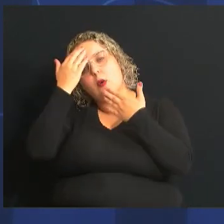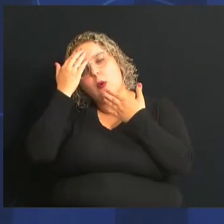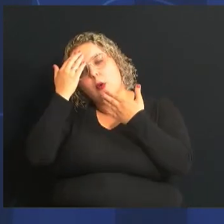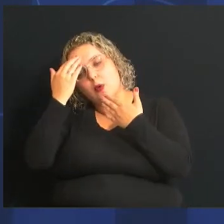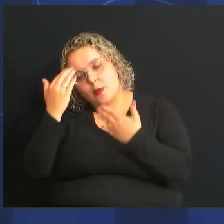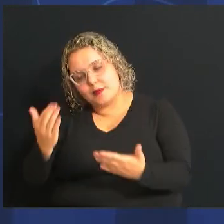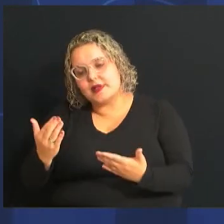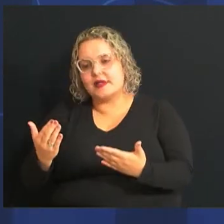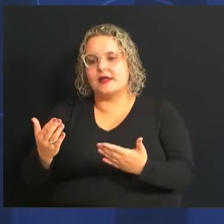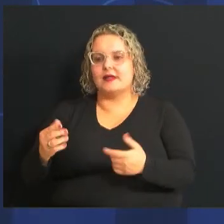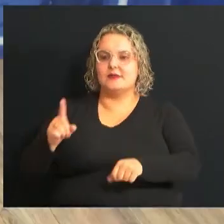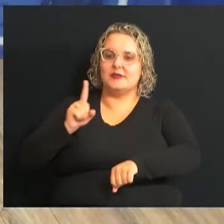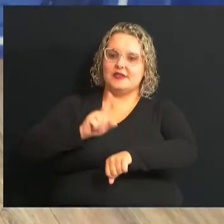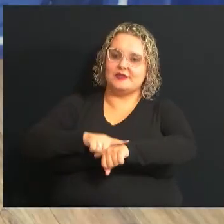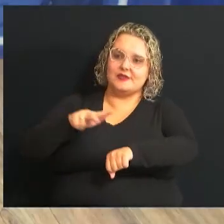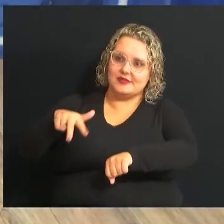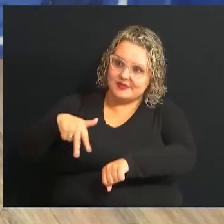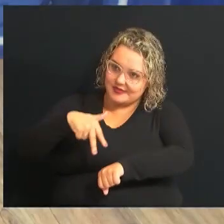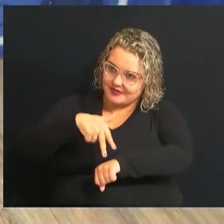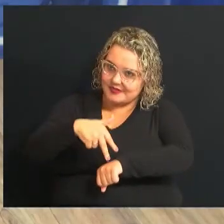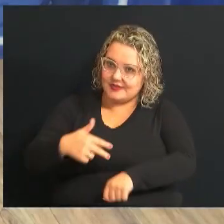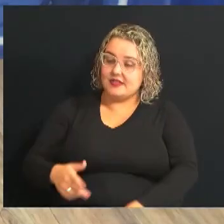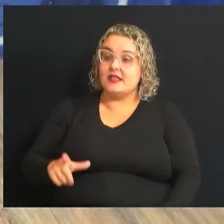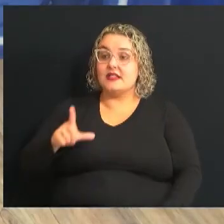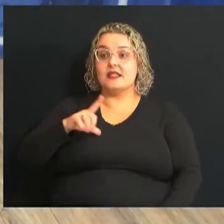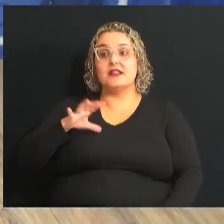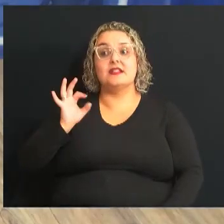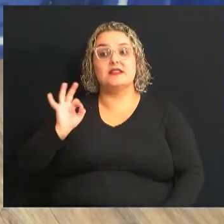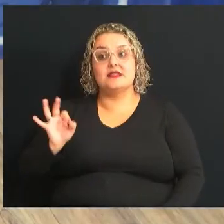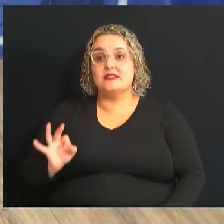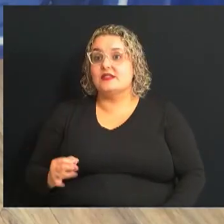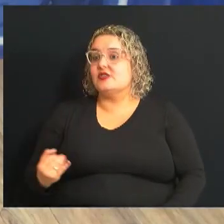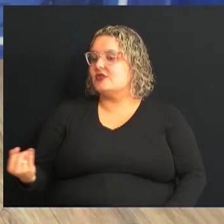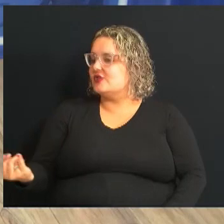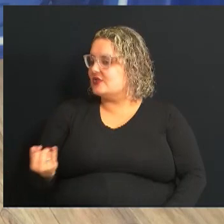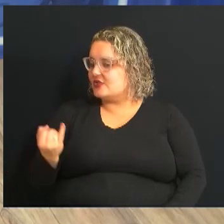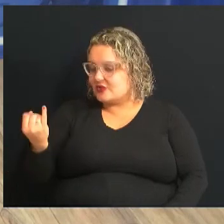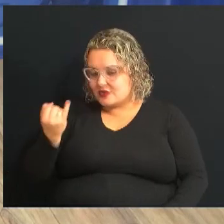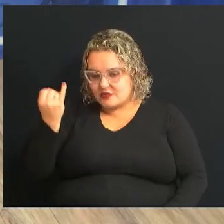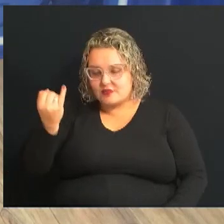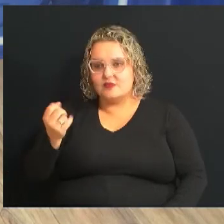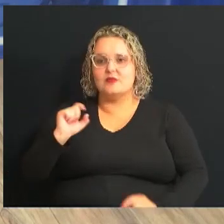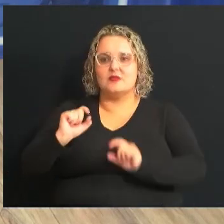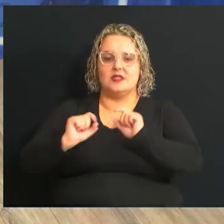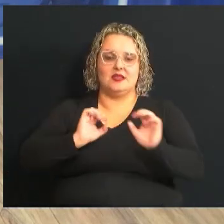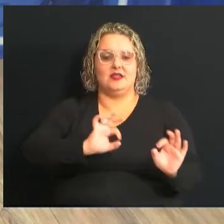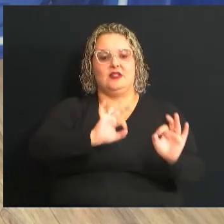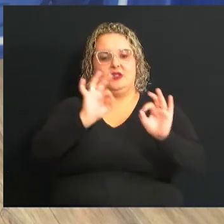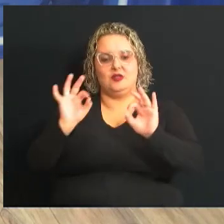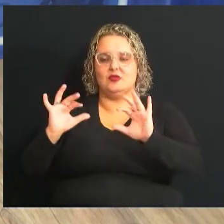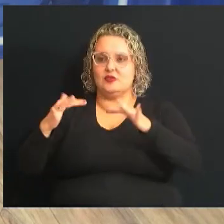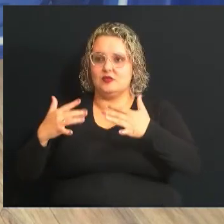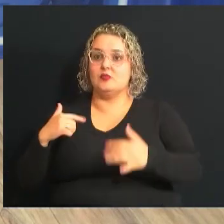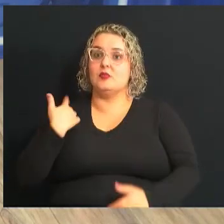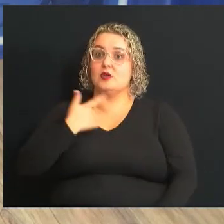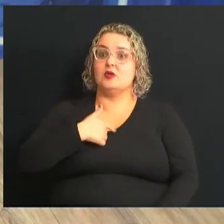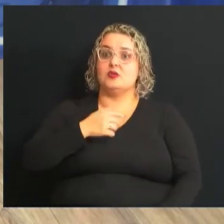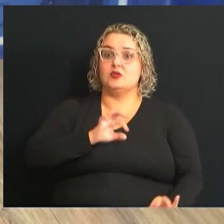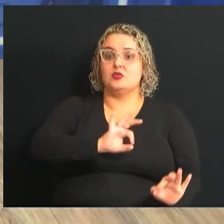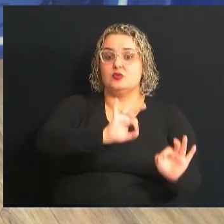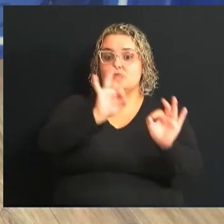pela disponibilidade do seu tempo. Tenho certeza que foi de grande valia para quem está nos acompanhando, para os nossos